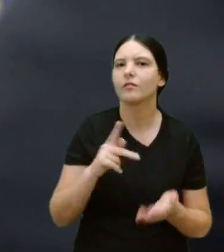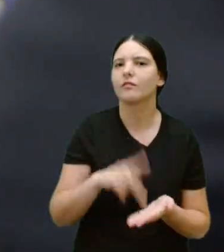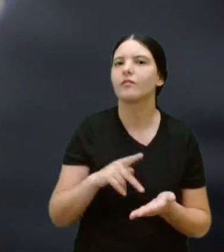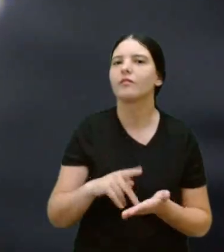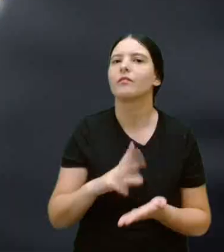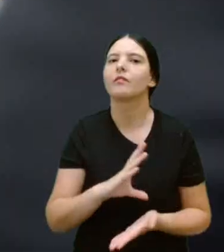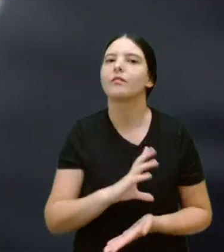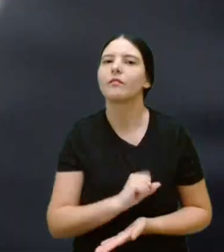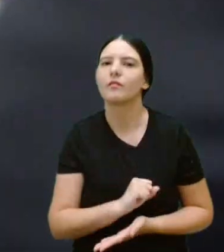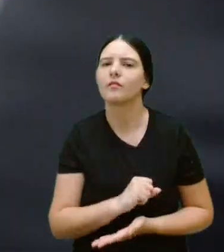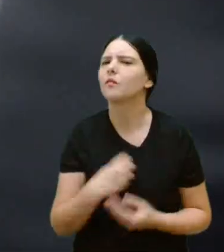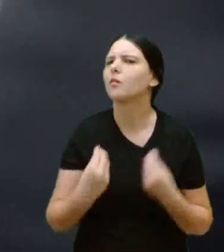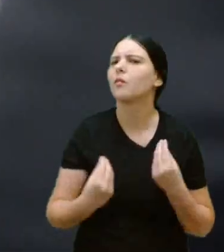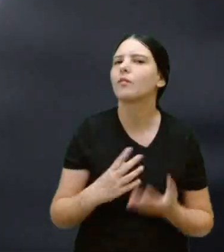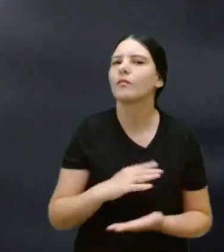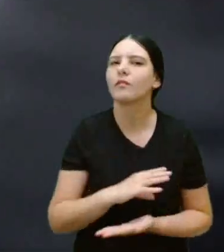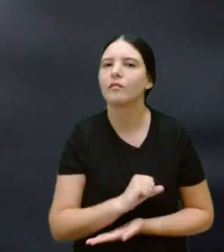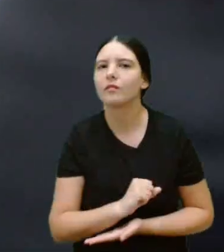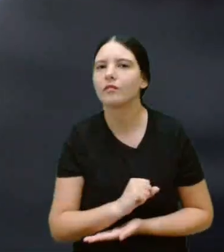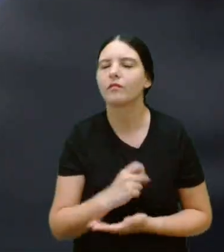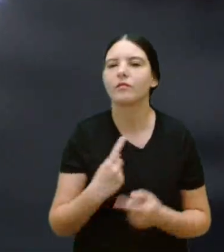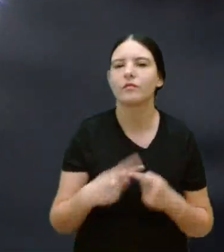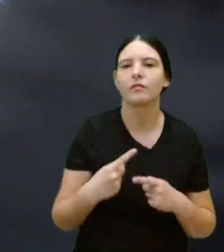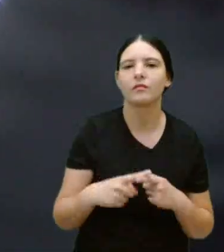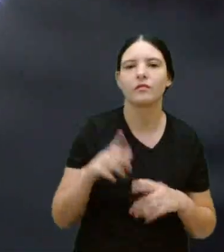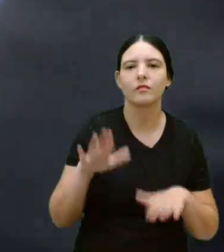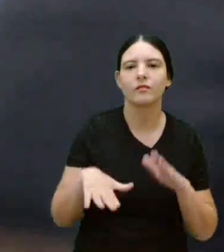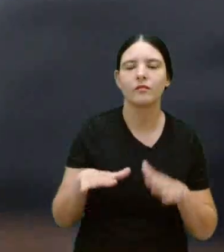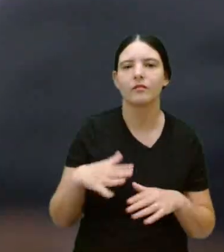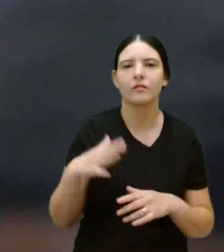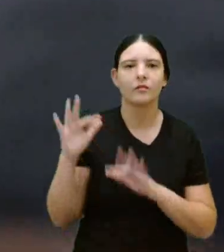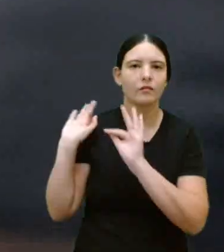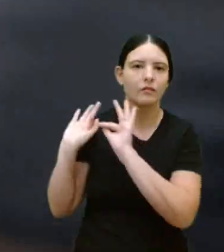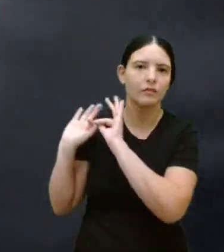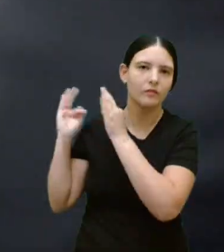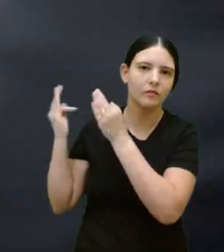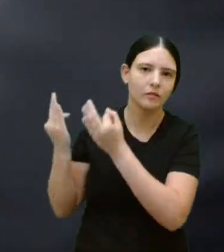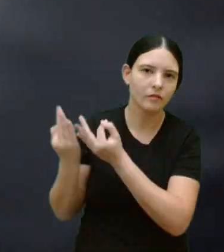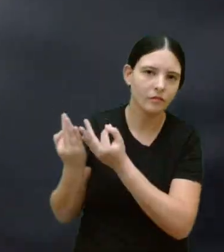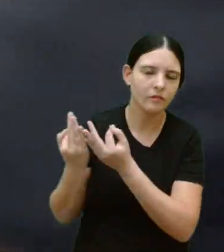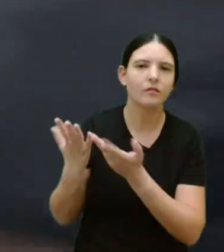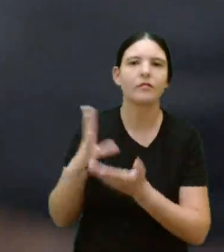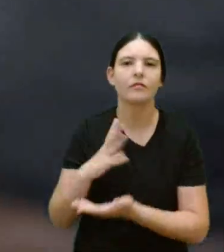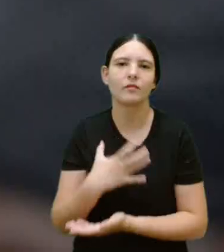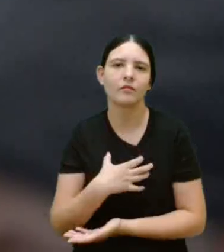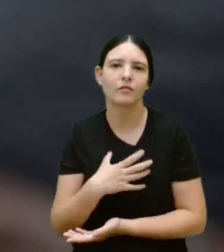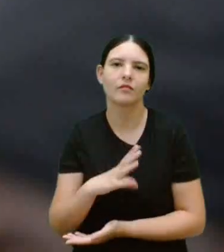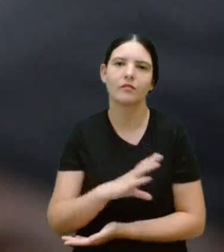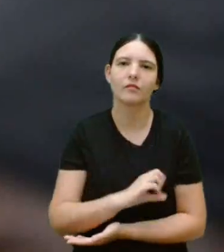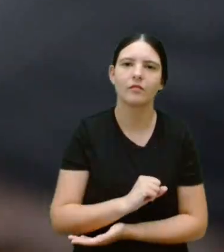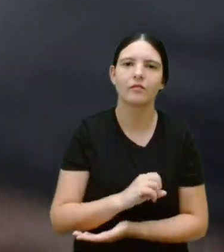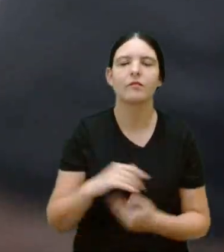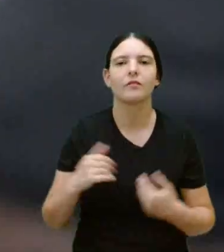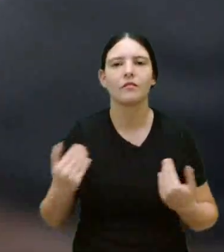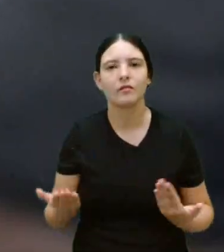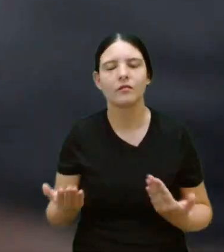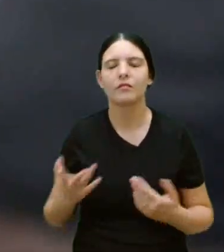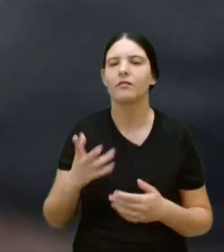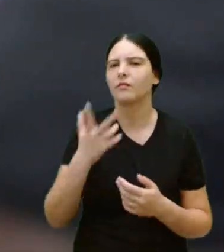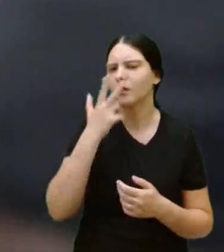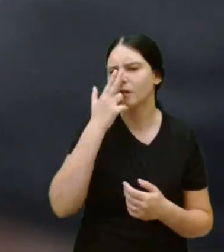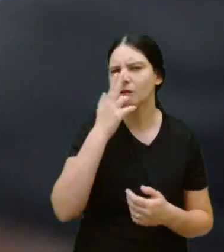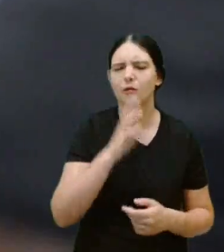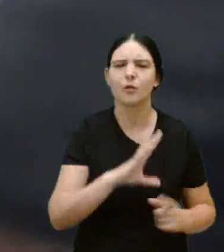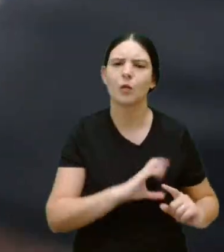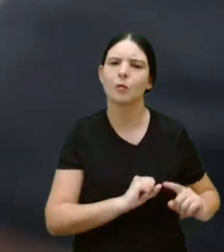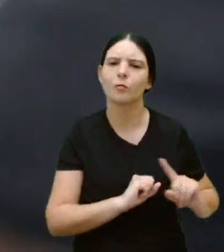ama, né? Porque às vezes vem dos nossos pais, a forma de amar. Então, acho que o amor é uma grande dúvida, e eu fico em